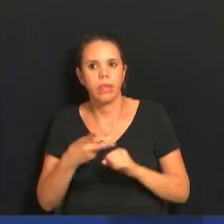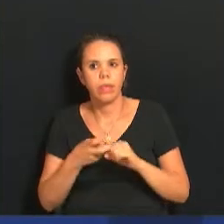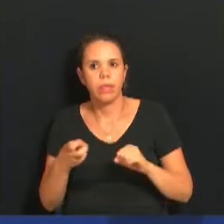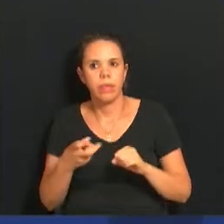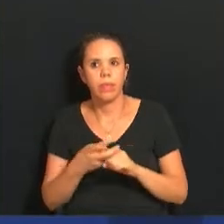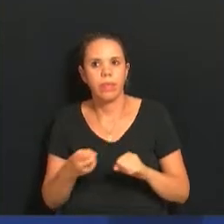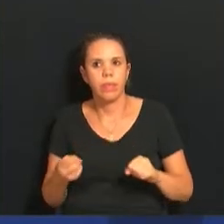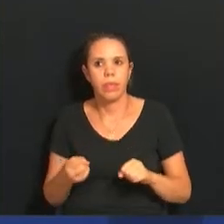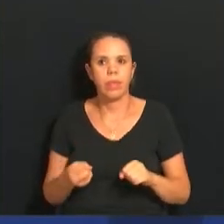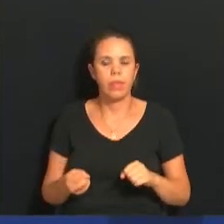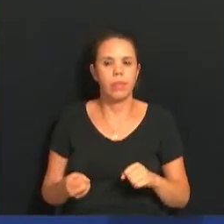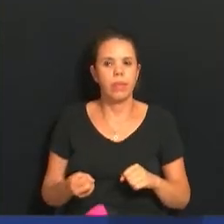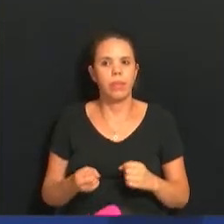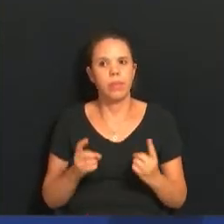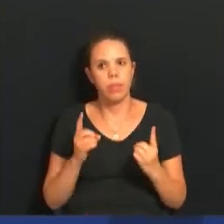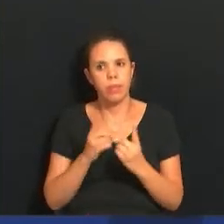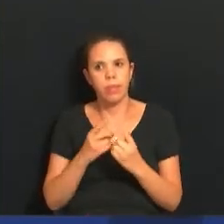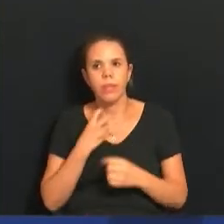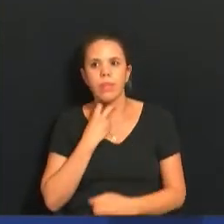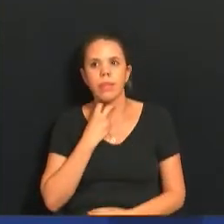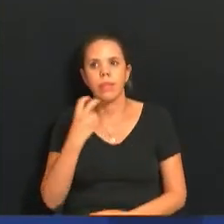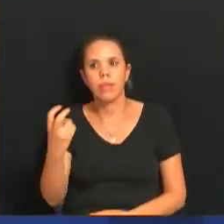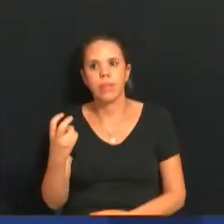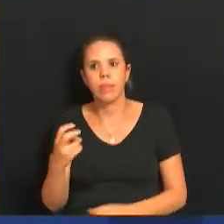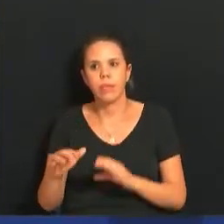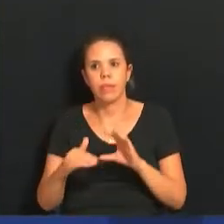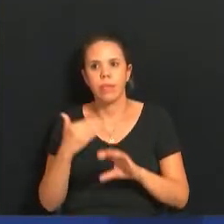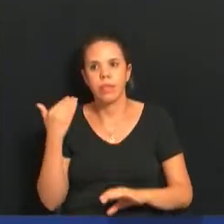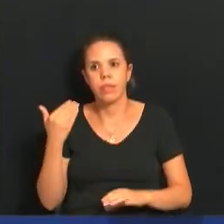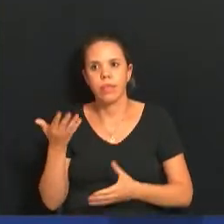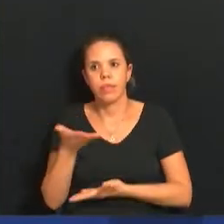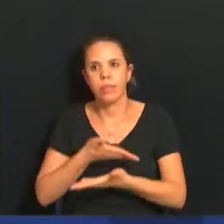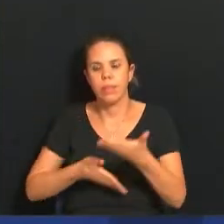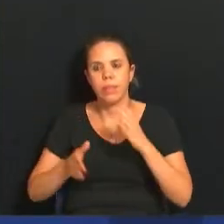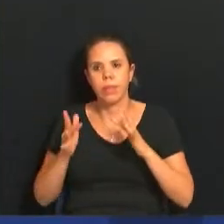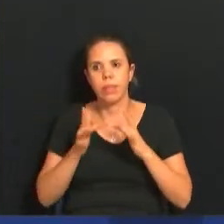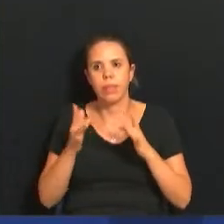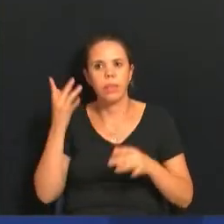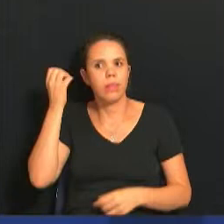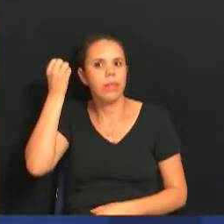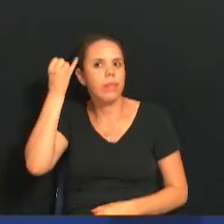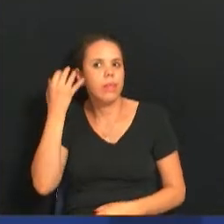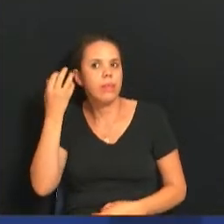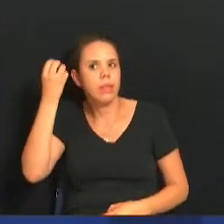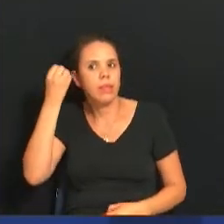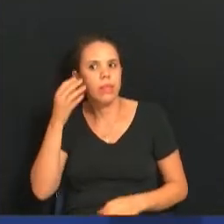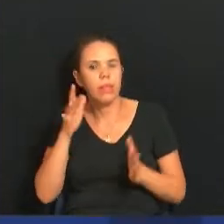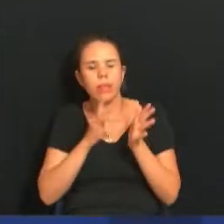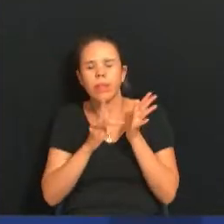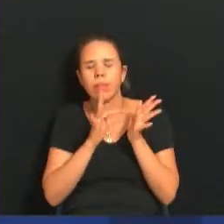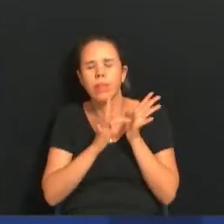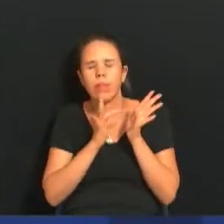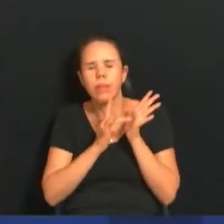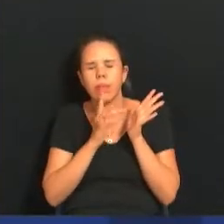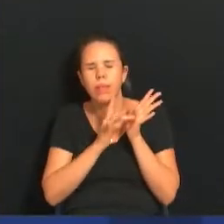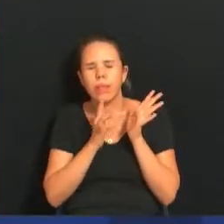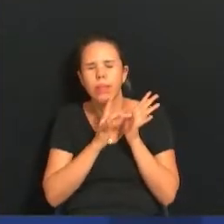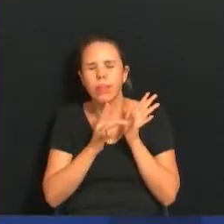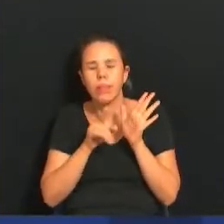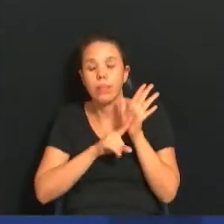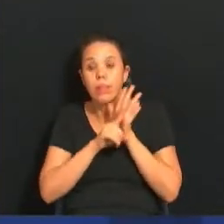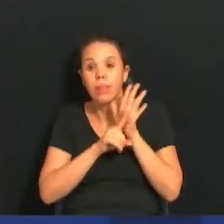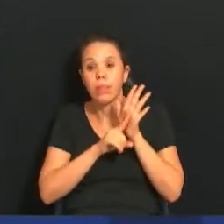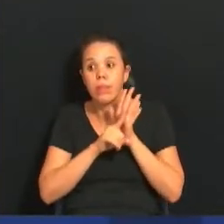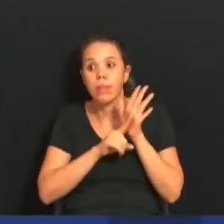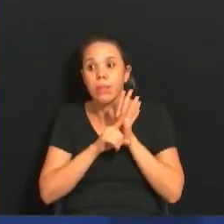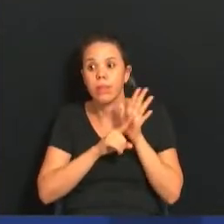com assistente de voz e recebe interações por áudio ou pela tela, além da consulta aos